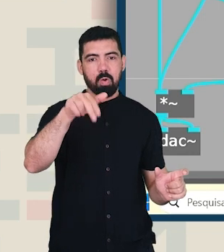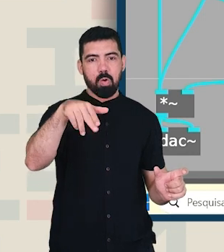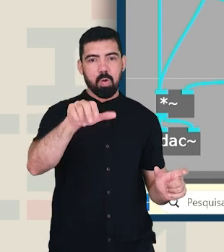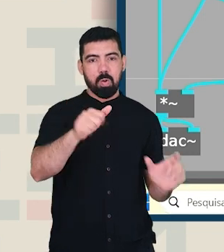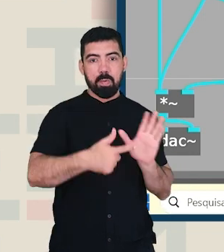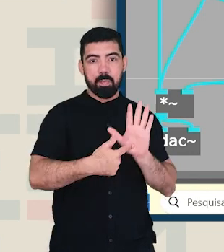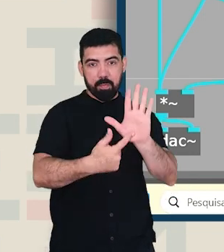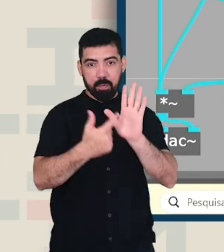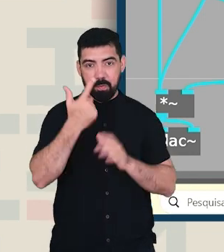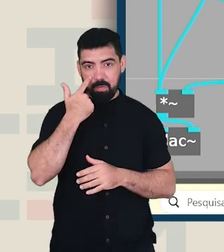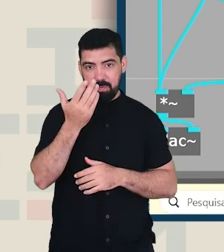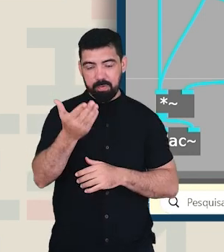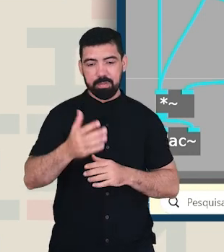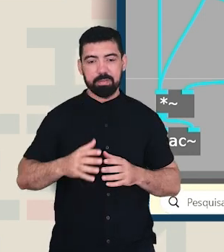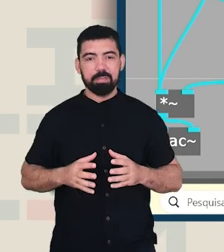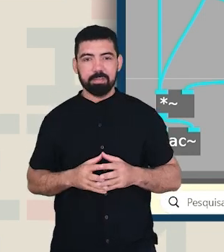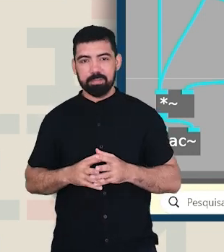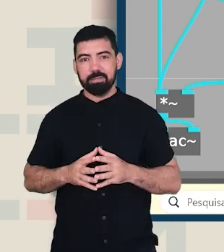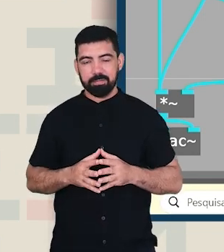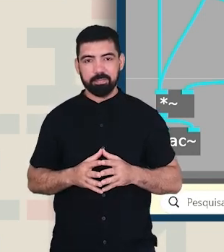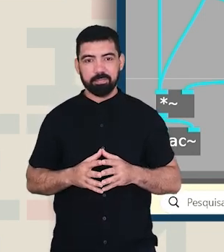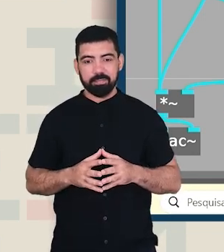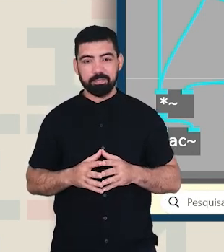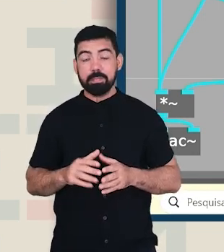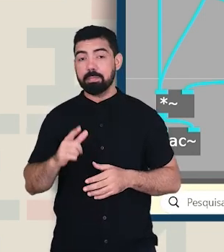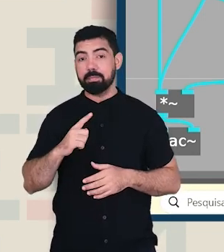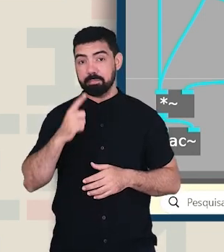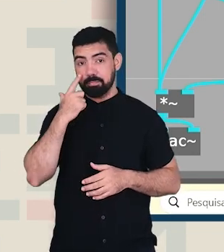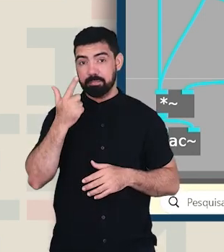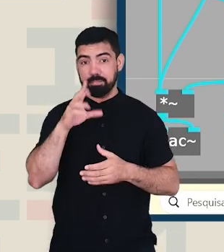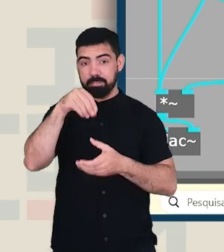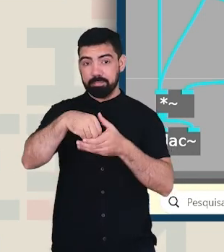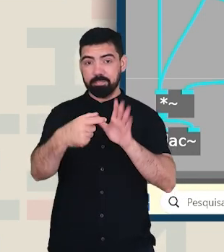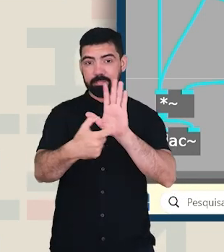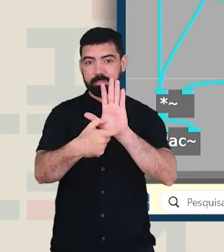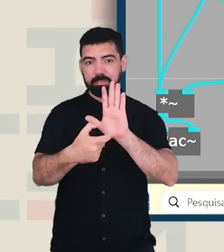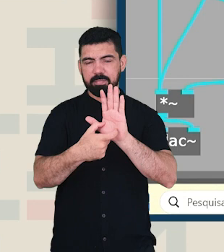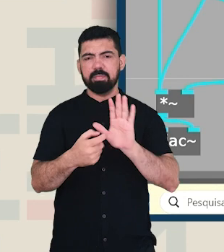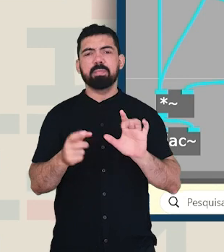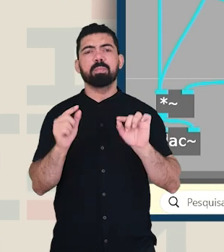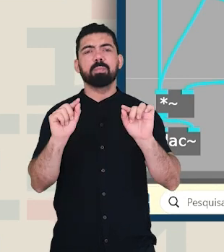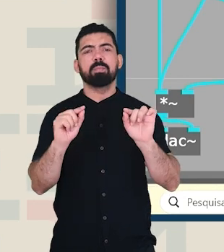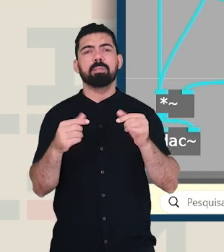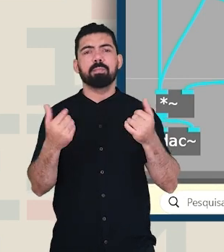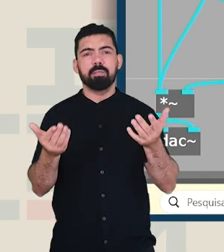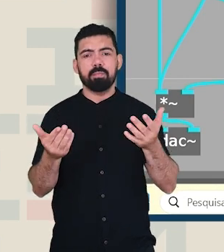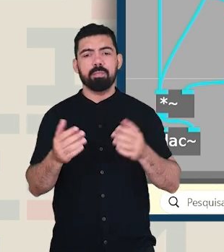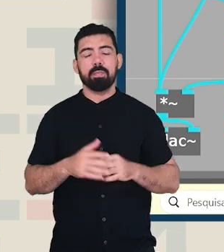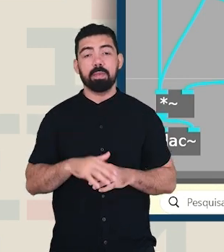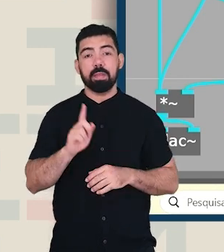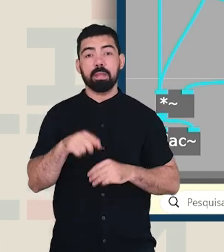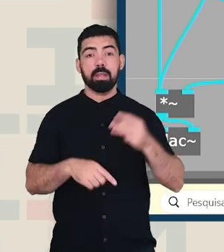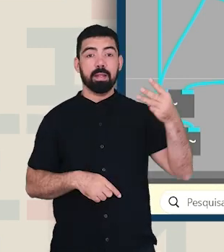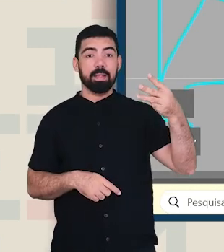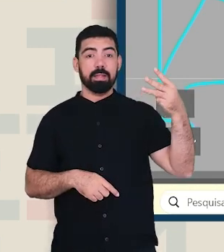mostrar, por esta outra coluna que tem aqui, que é um terceiro oscilador a